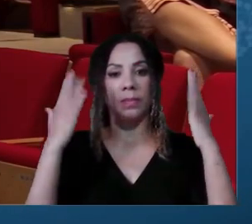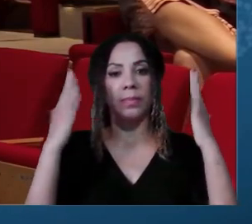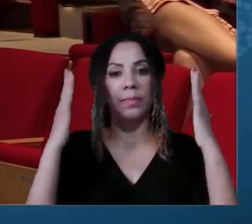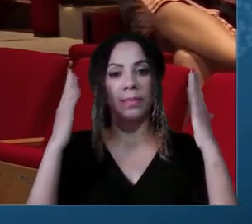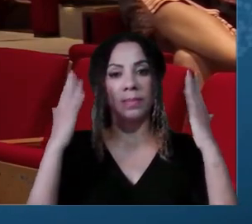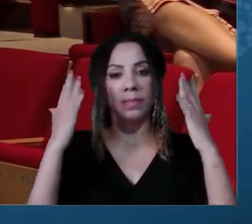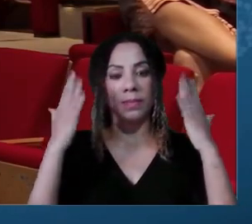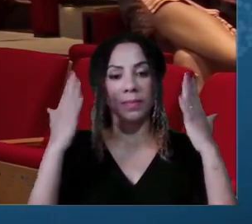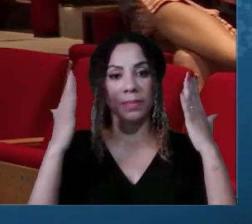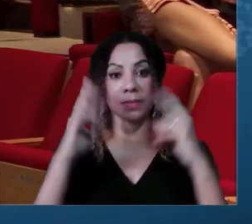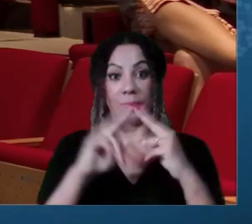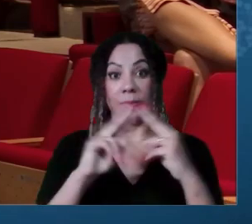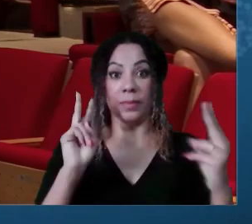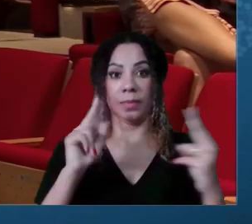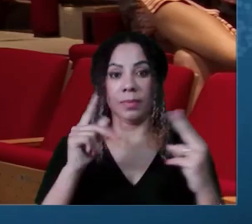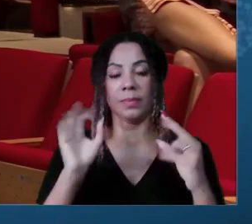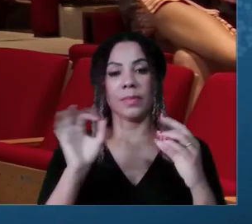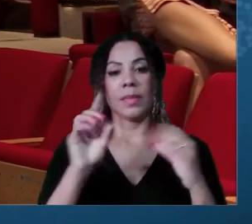Online.